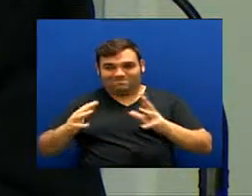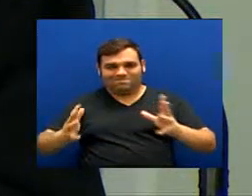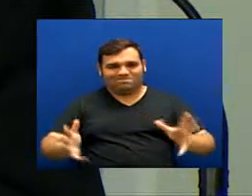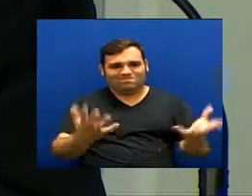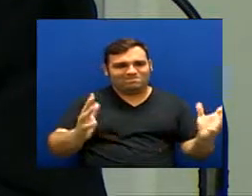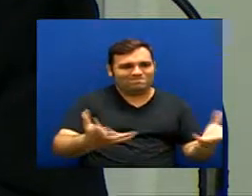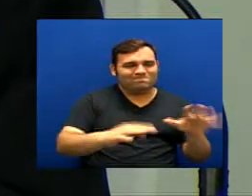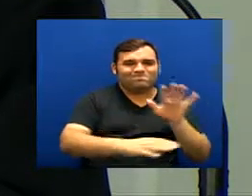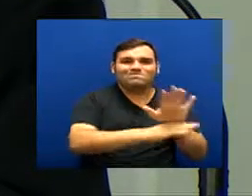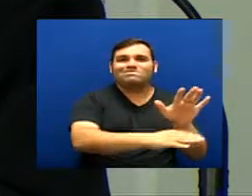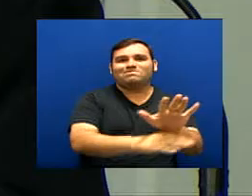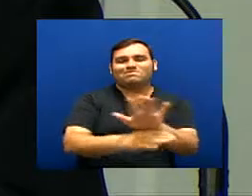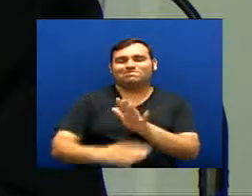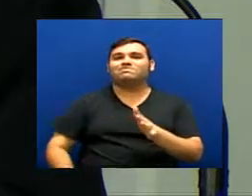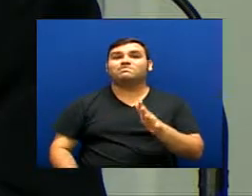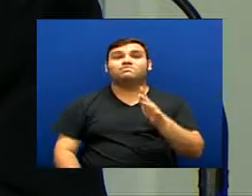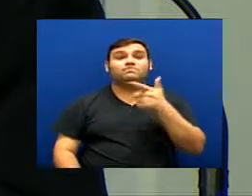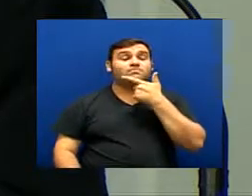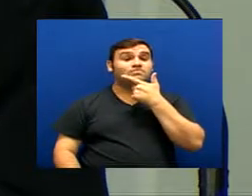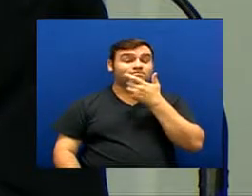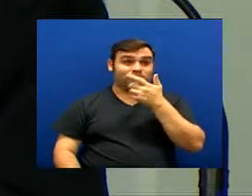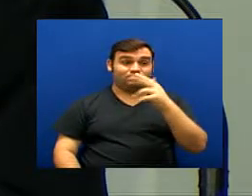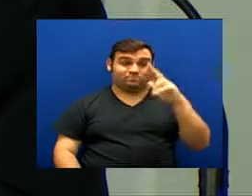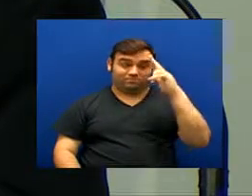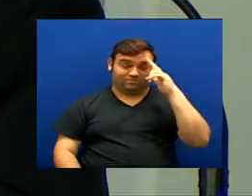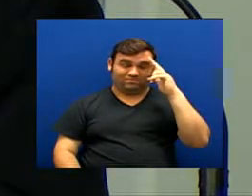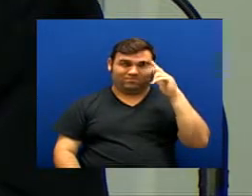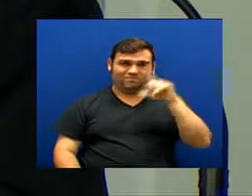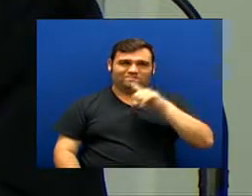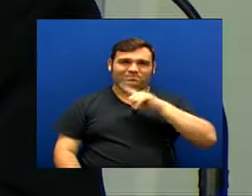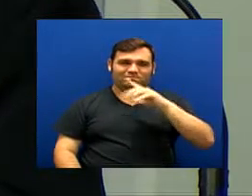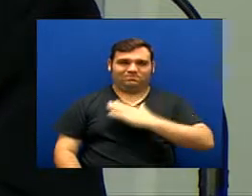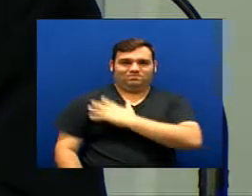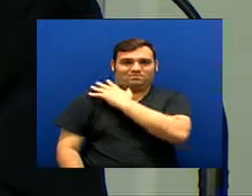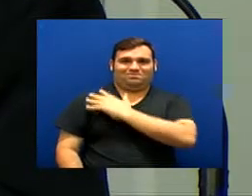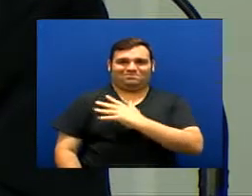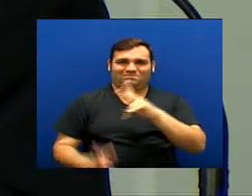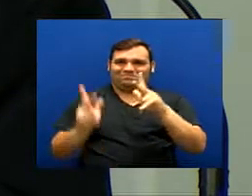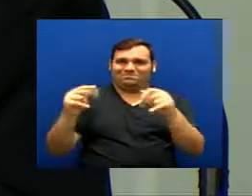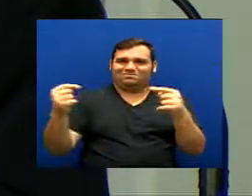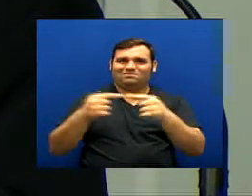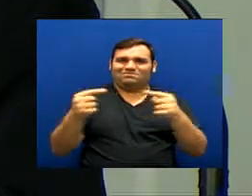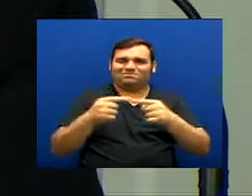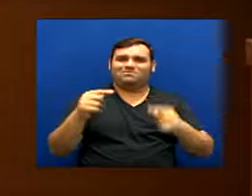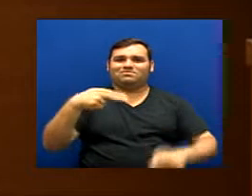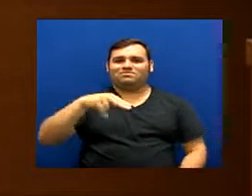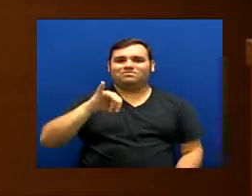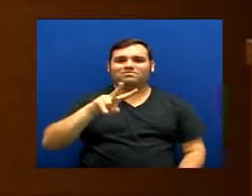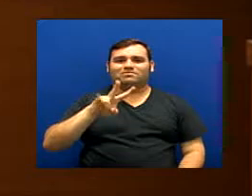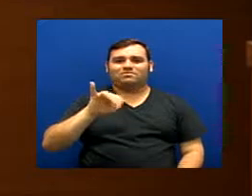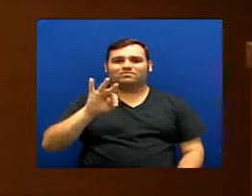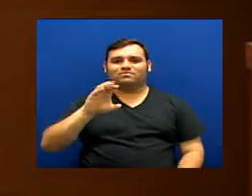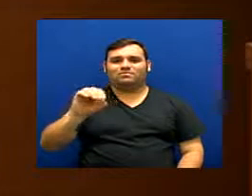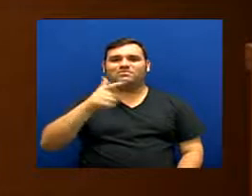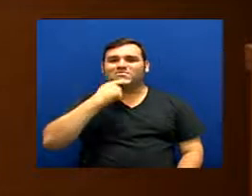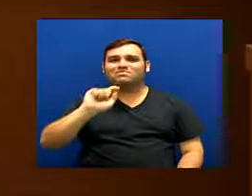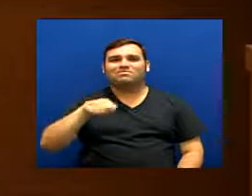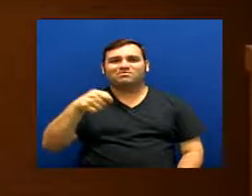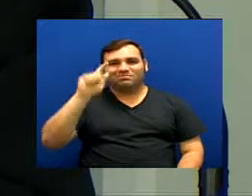gente ouvir e falar da mesma coisa, da palavra de Deus, a